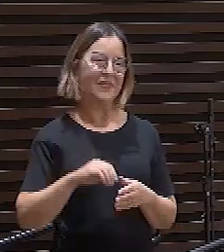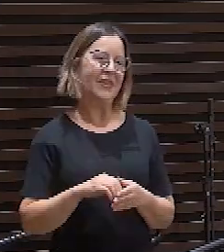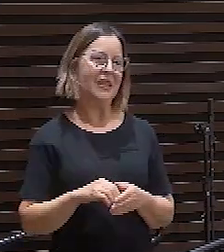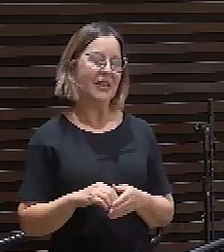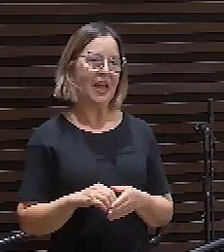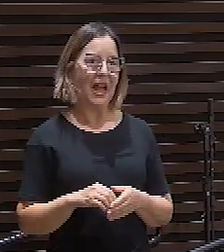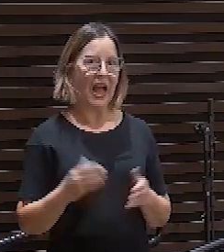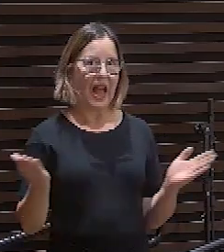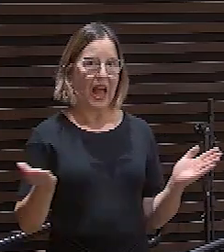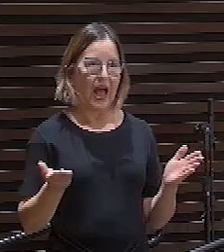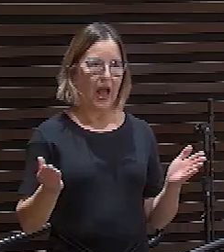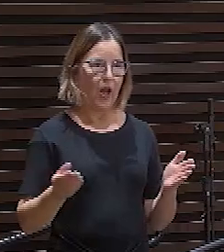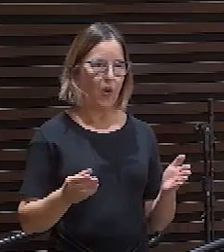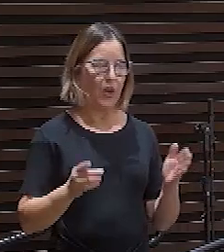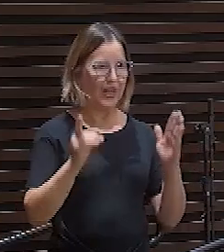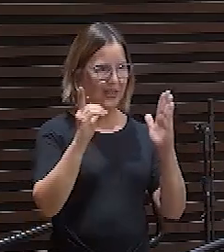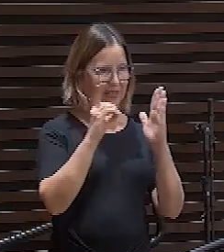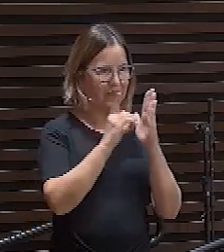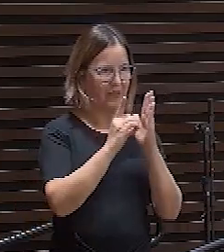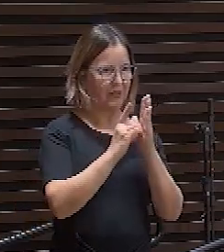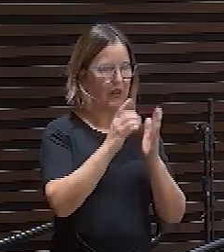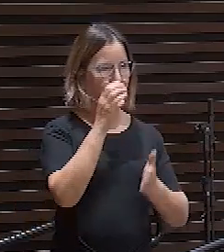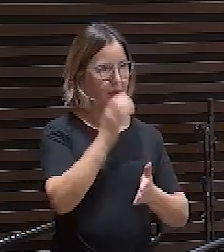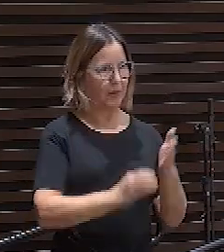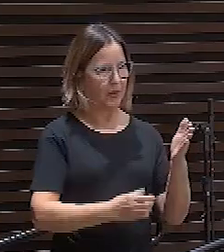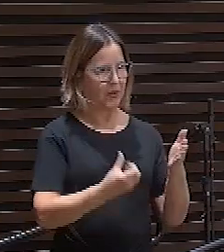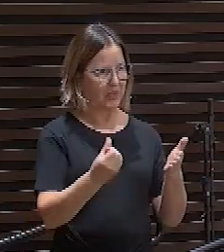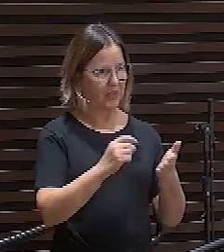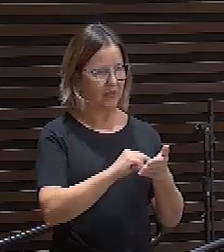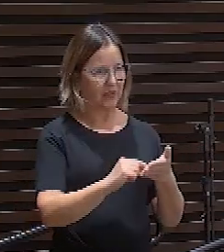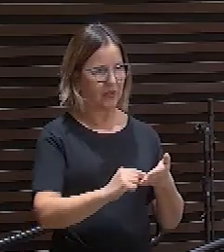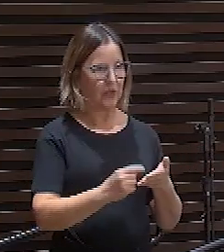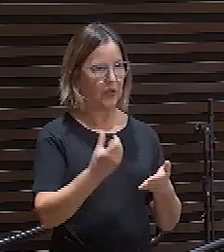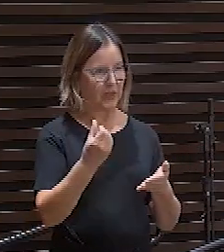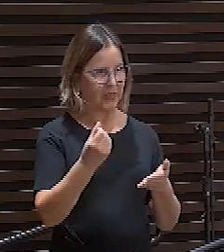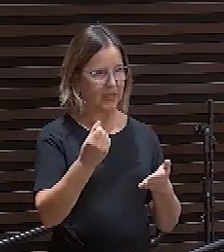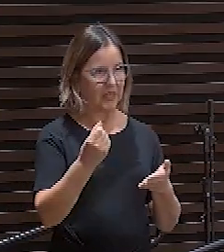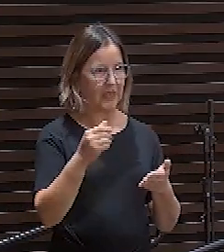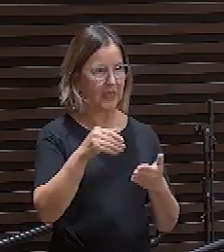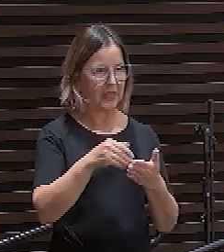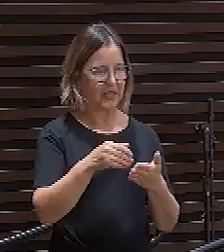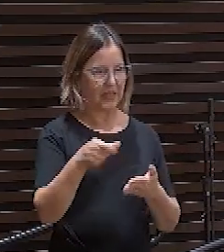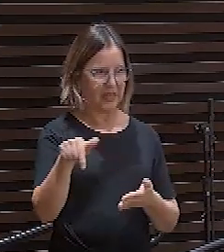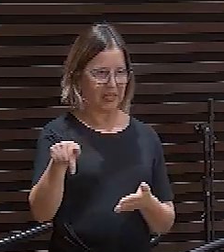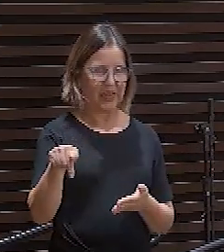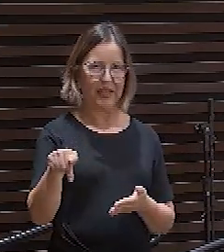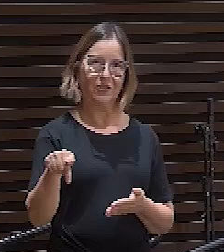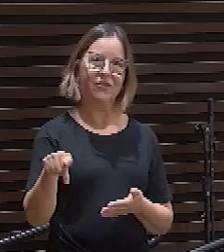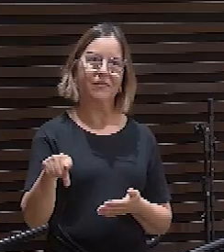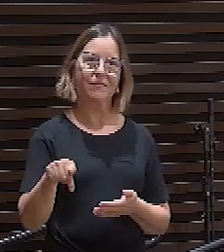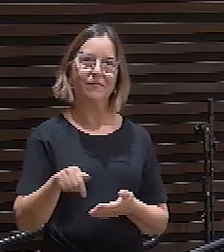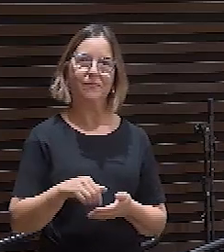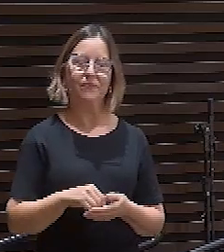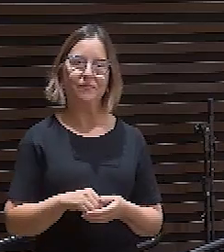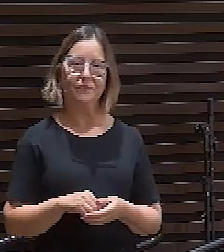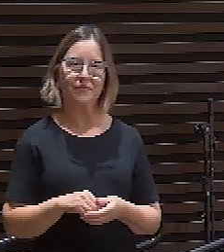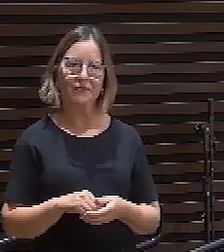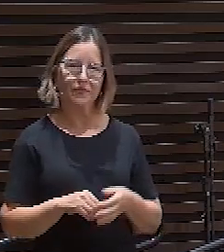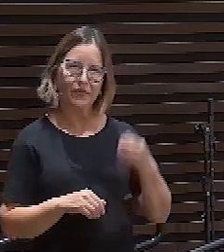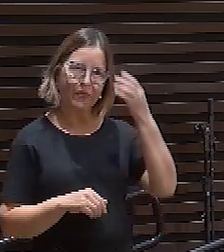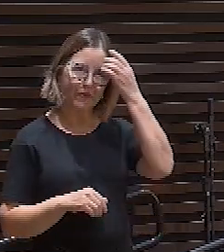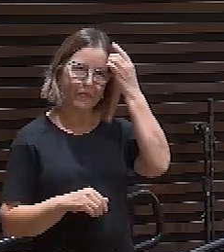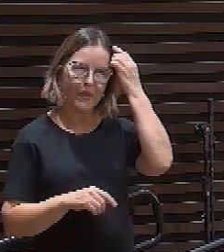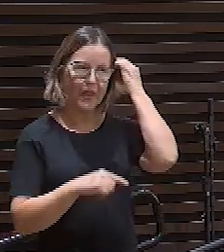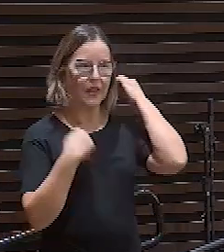Deuteronômio 6 e 7, é onde nos coloca nessa posição de sermos os agentes